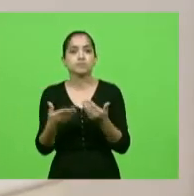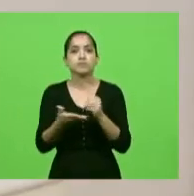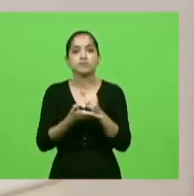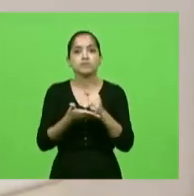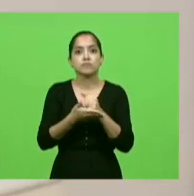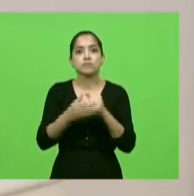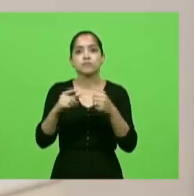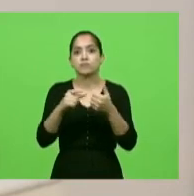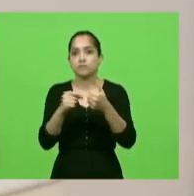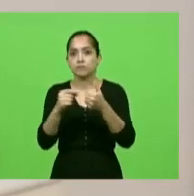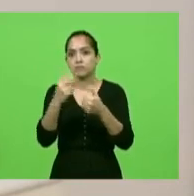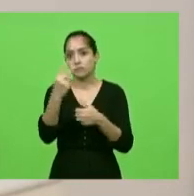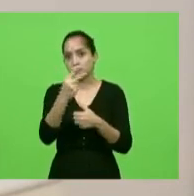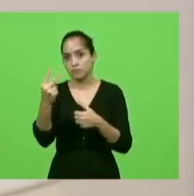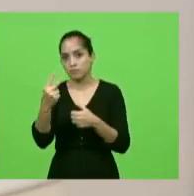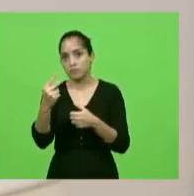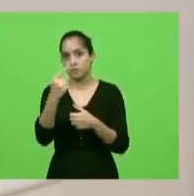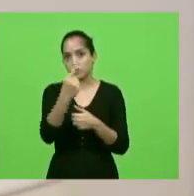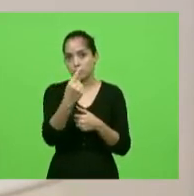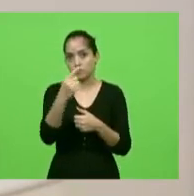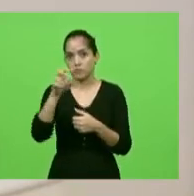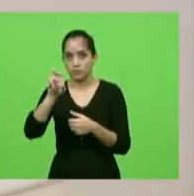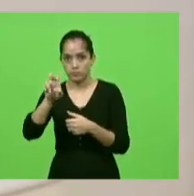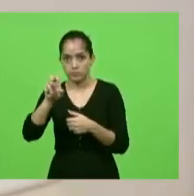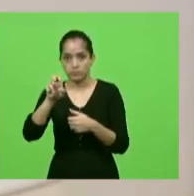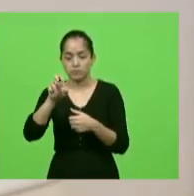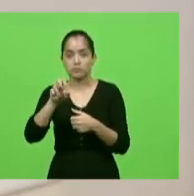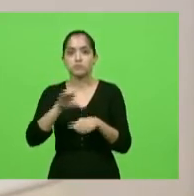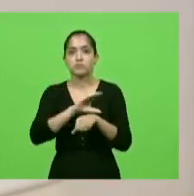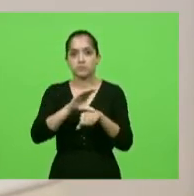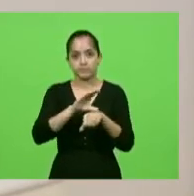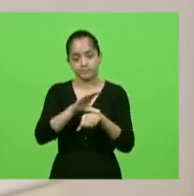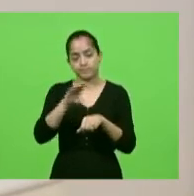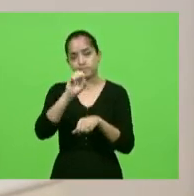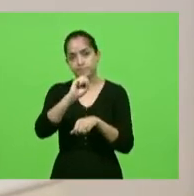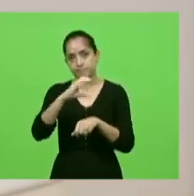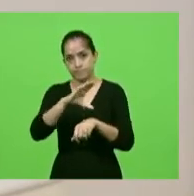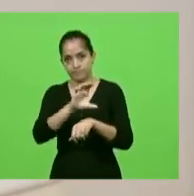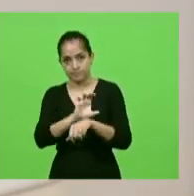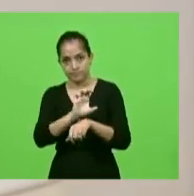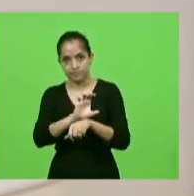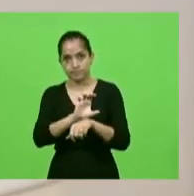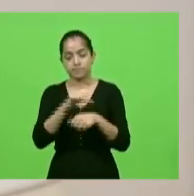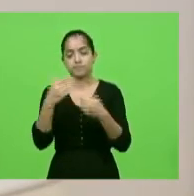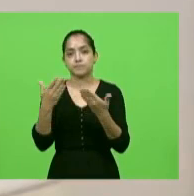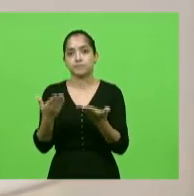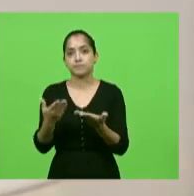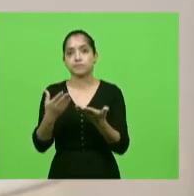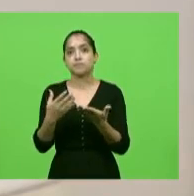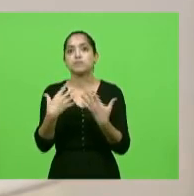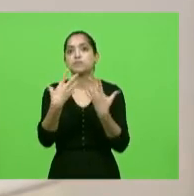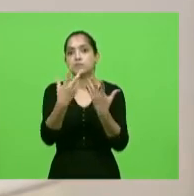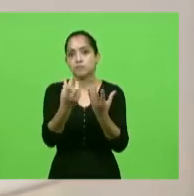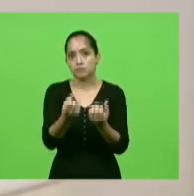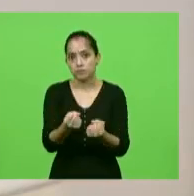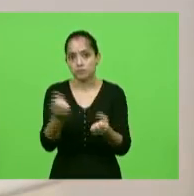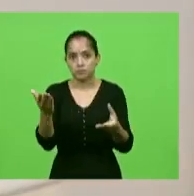1 e 5, parágrafo único da Constituição Estadual. Assim, viável a admissibilidade do processo